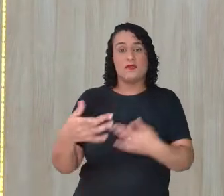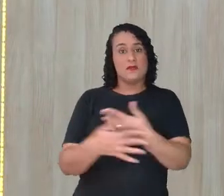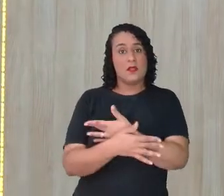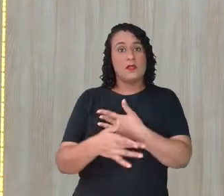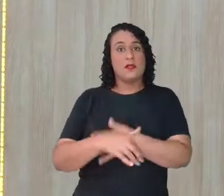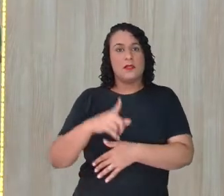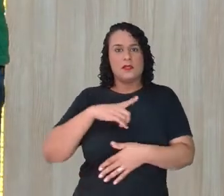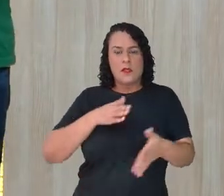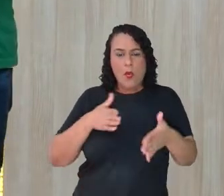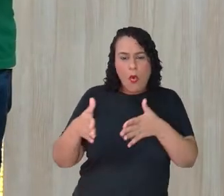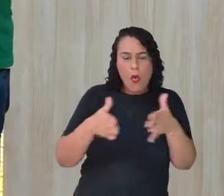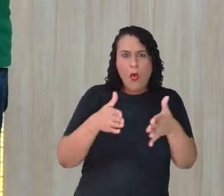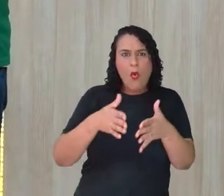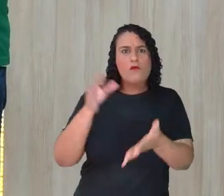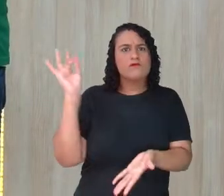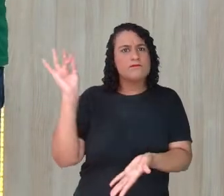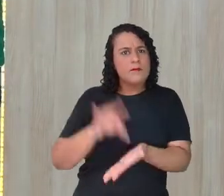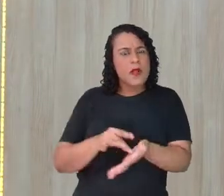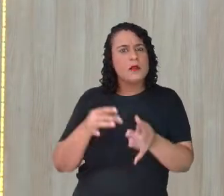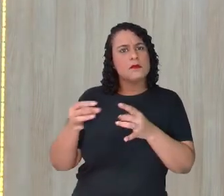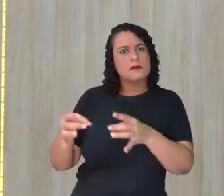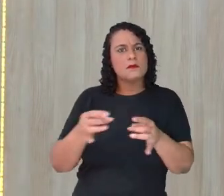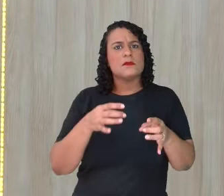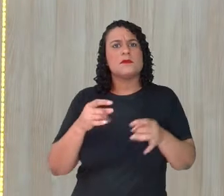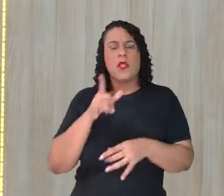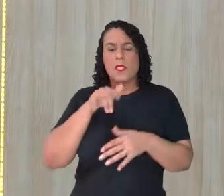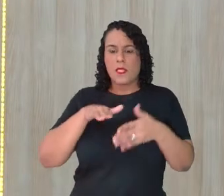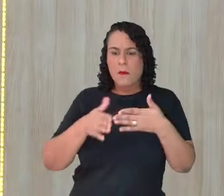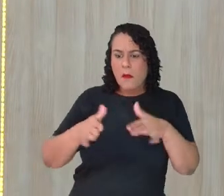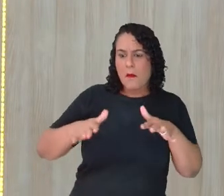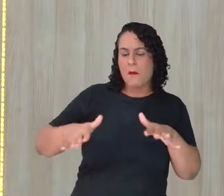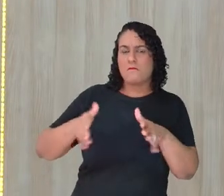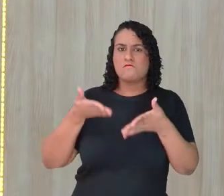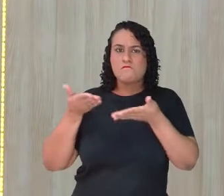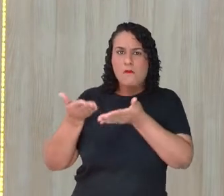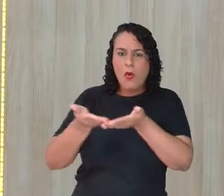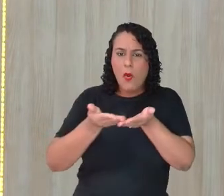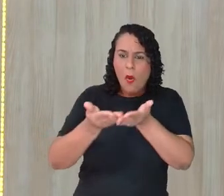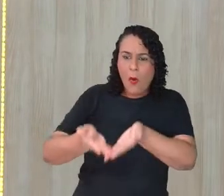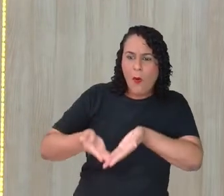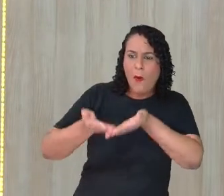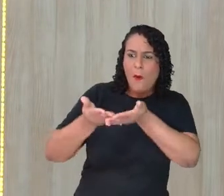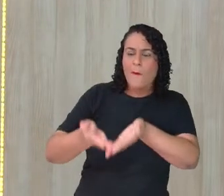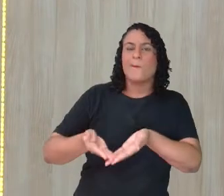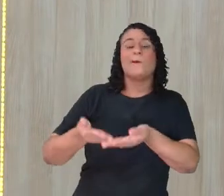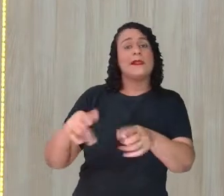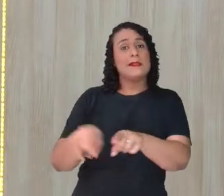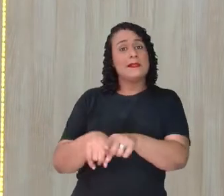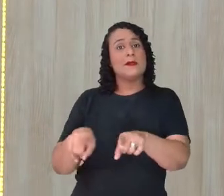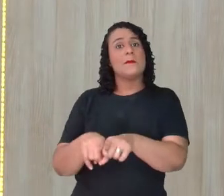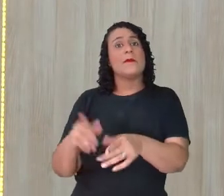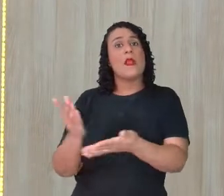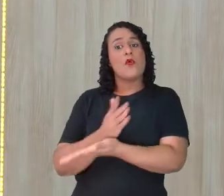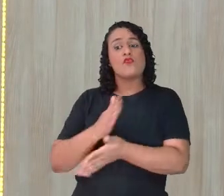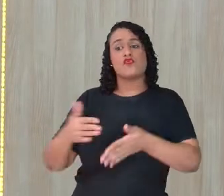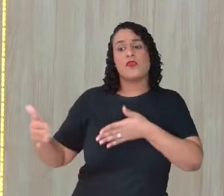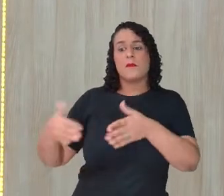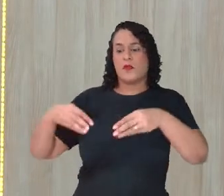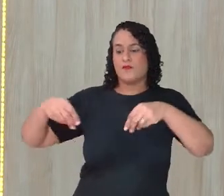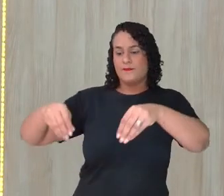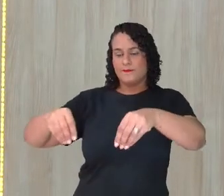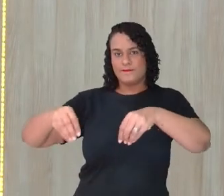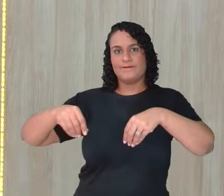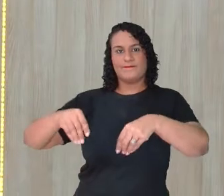fixa, né, de comércio via mar Mediterrâneo, né, e via rotas terrestres, né, para a região do